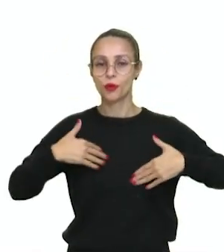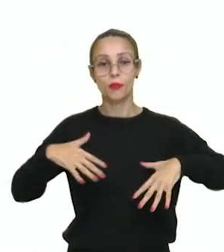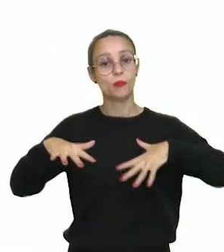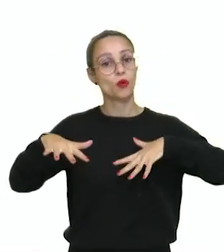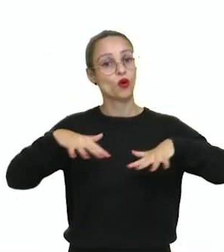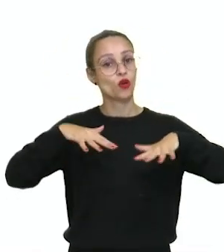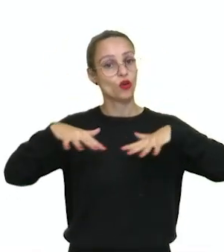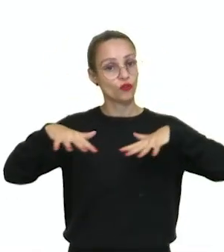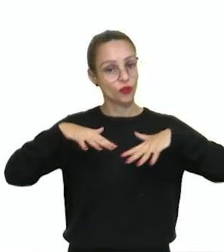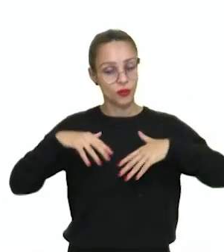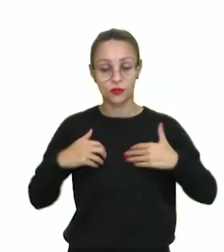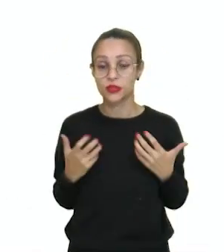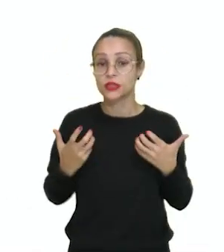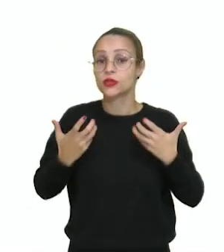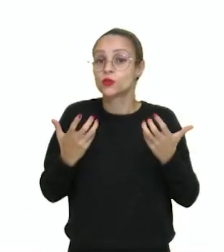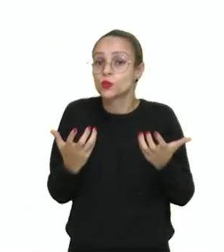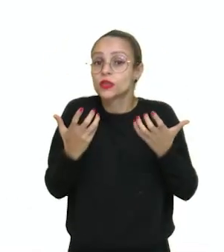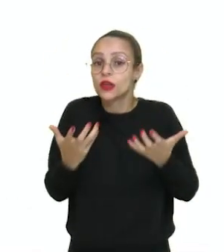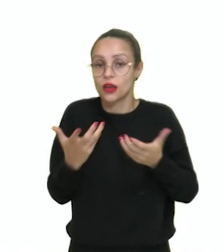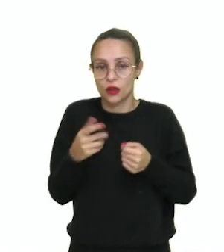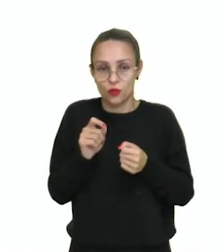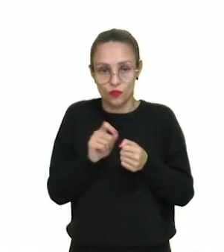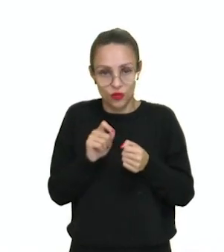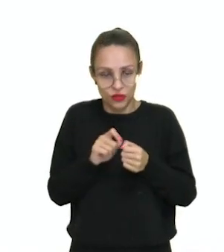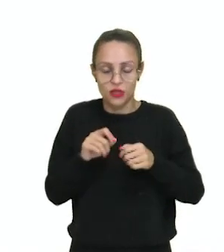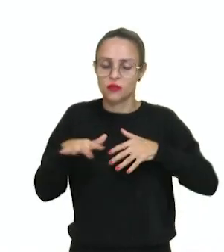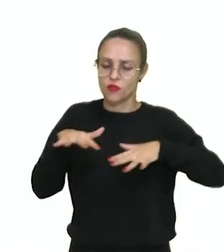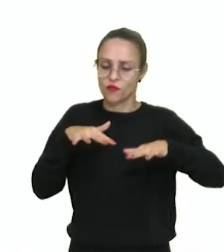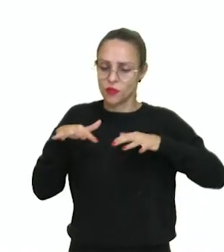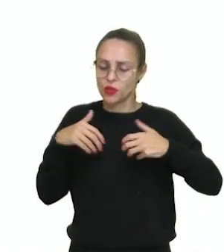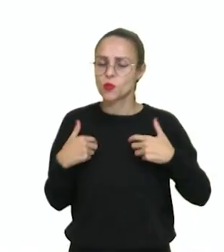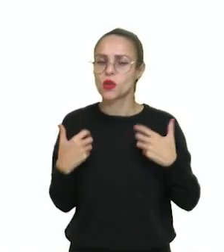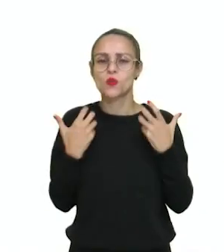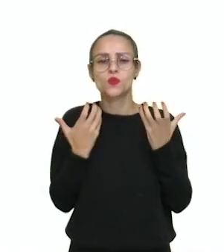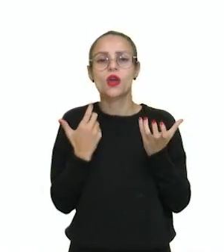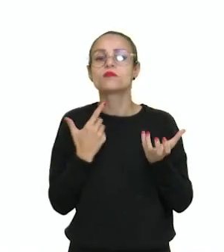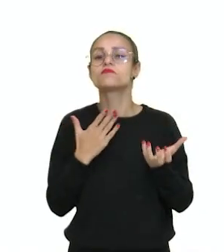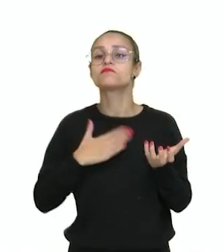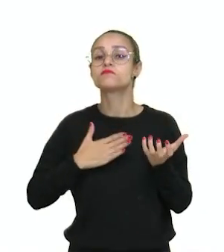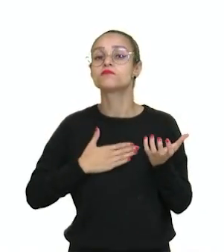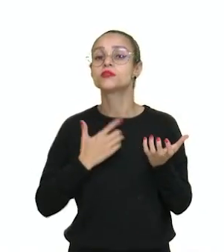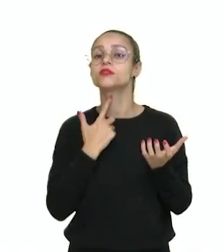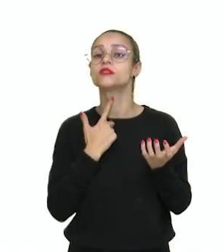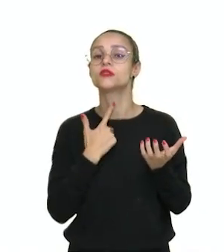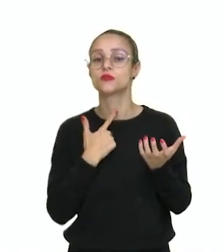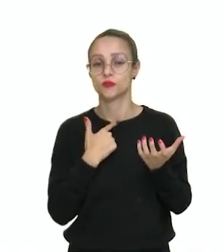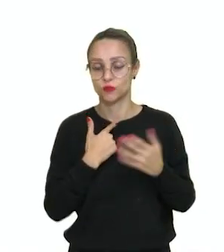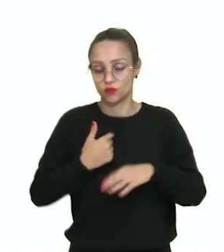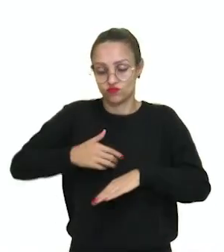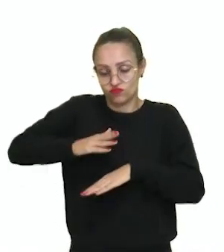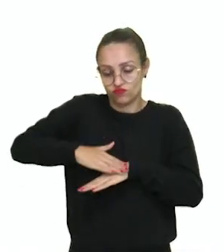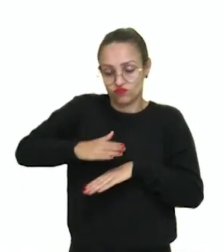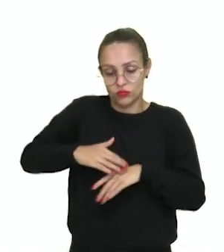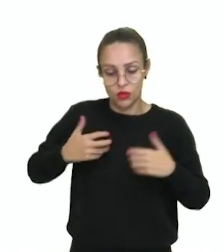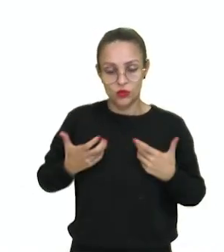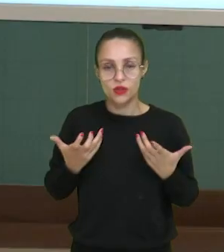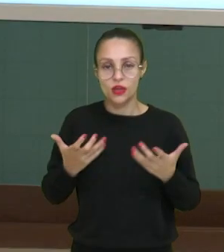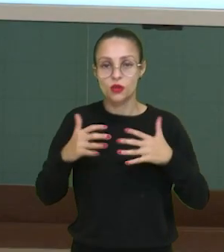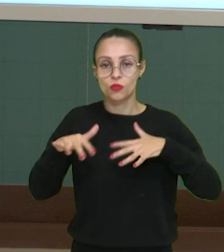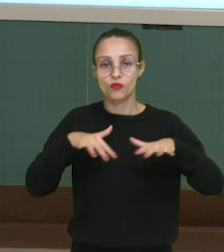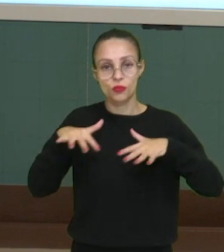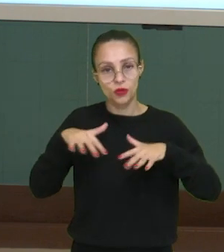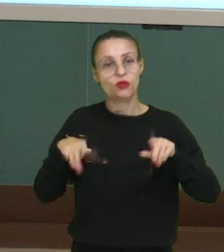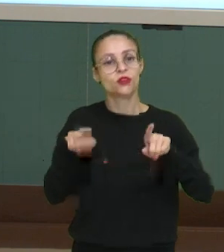movimentos voluntários, ou seja, aqueles que estão relacionados com a minha vontade, além